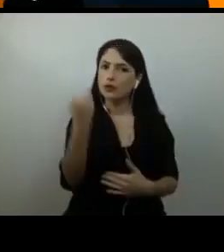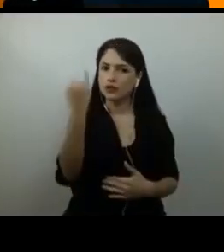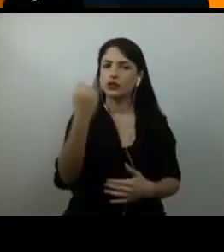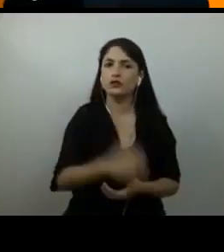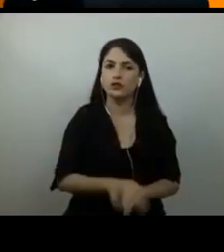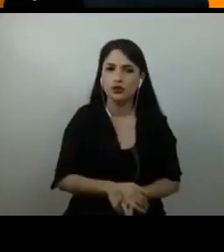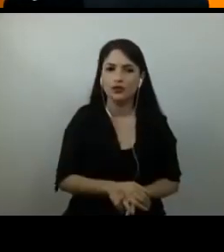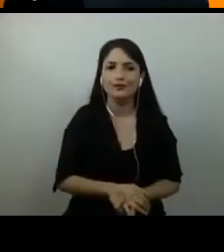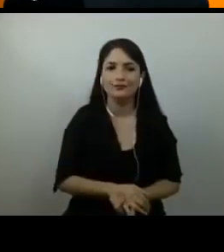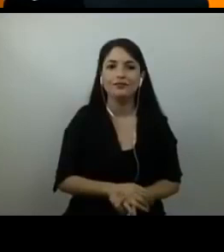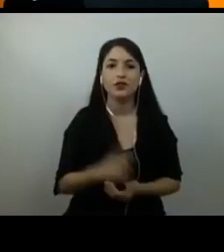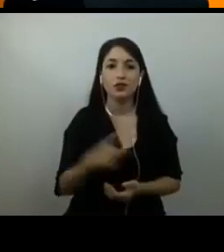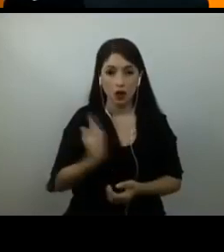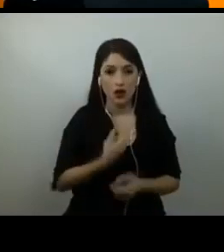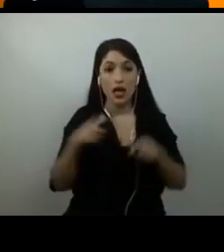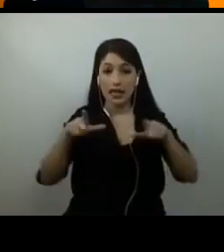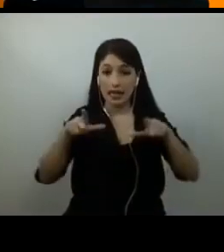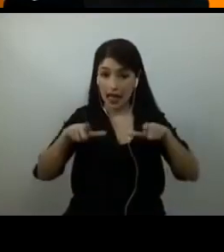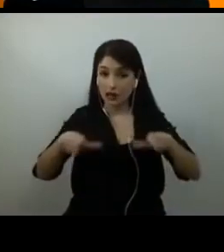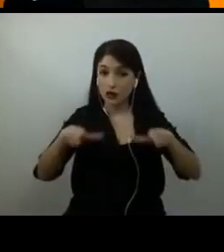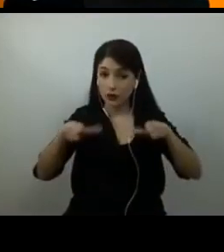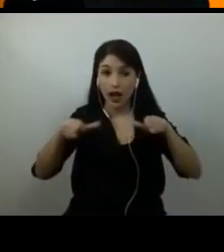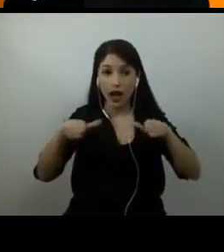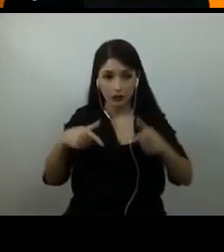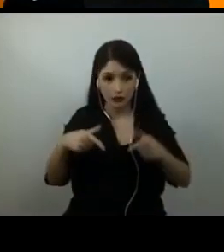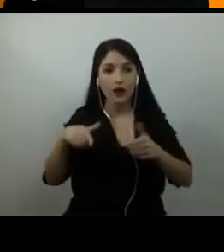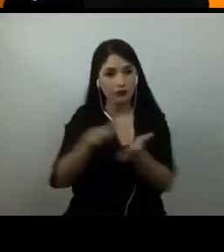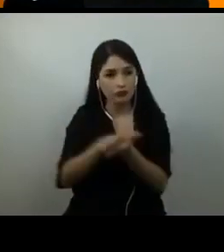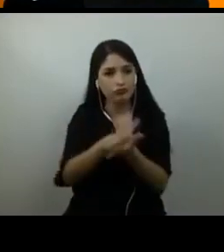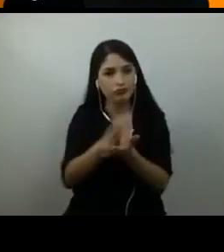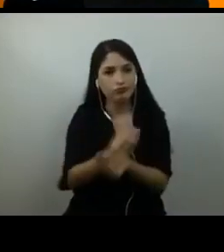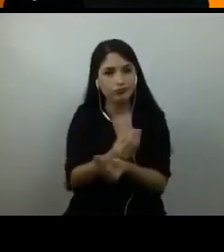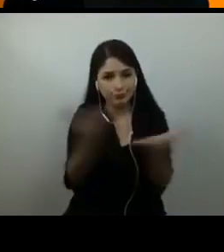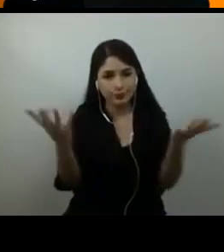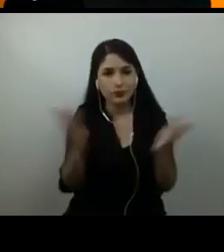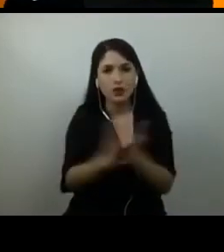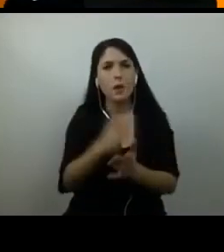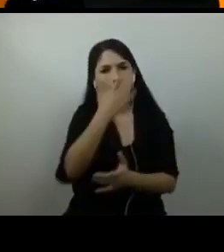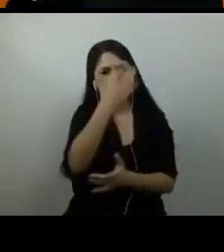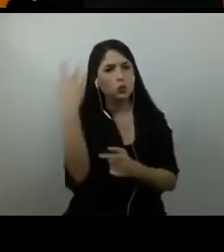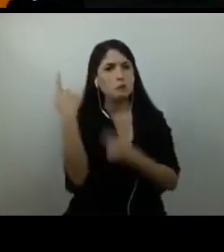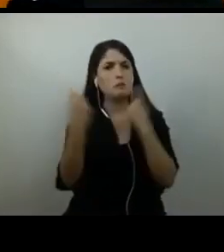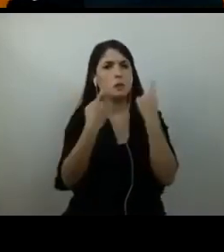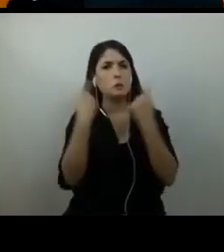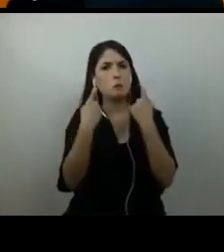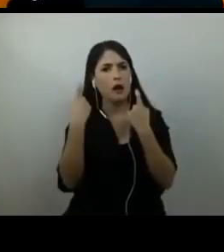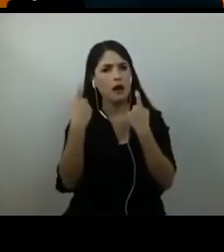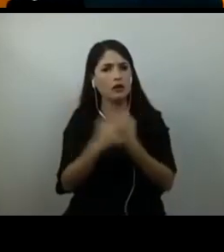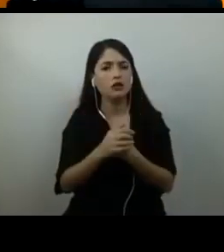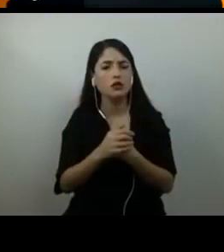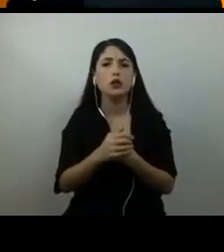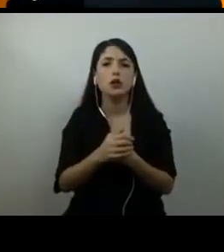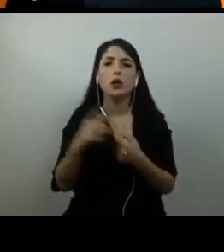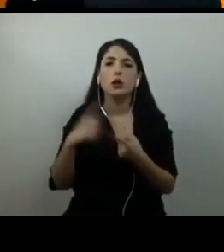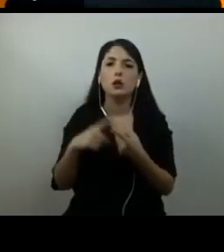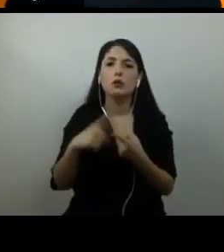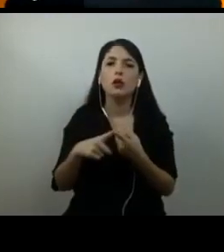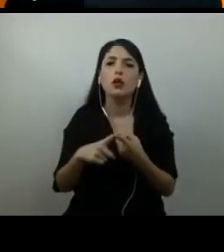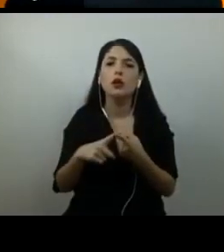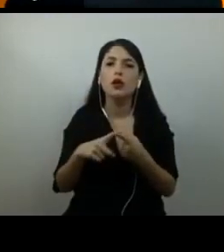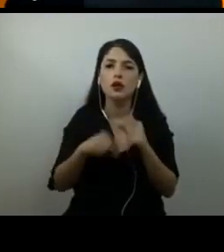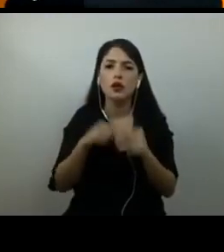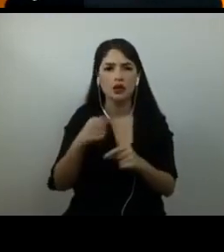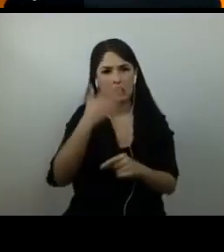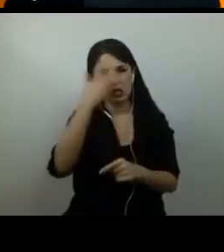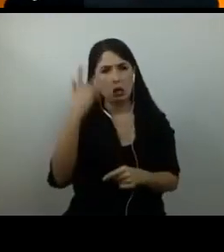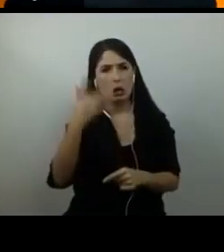esses certificados todos e as pessoas ficam preocupadas frente a esses excessos, a esses, digamos, avanços, né, esses arrobos